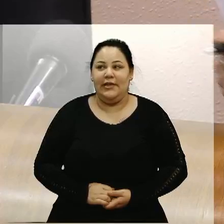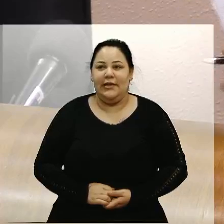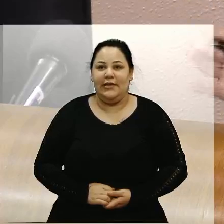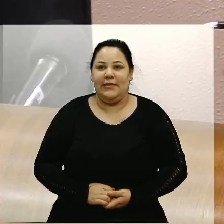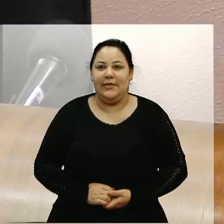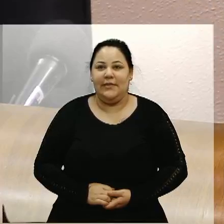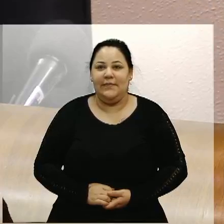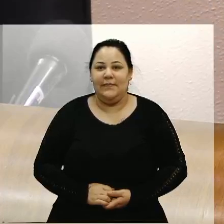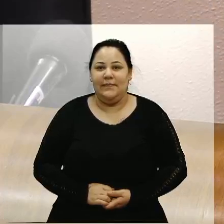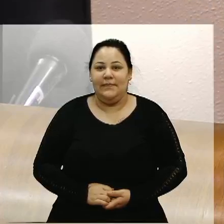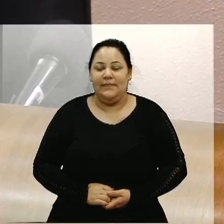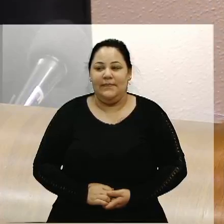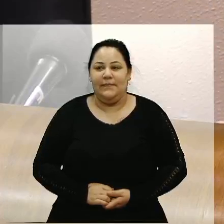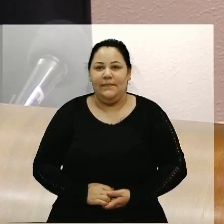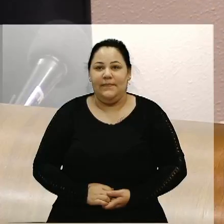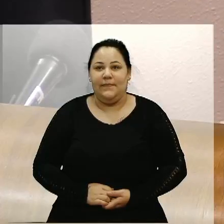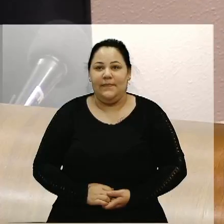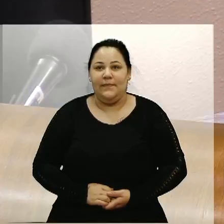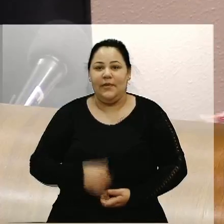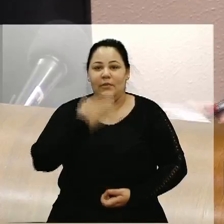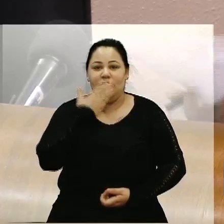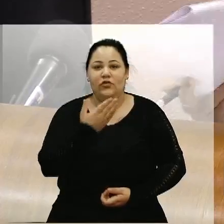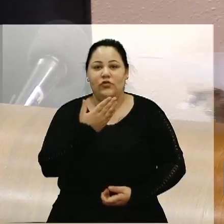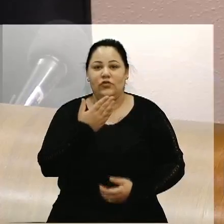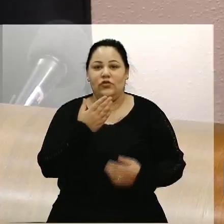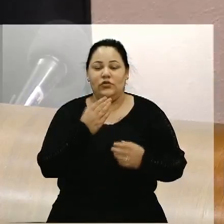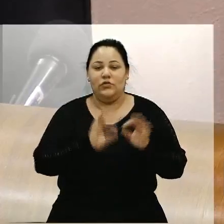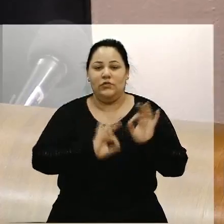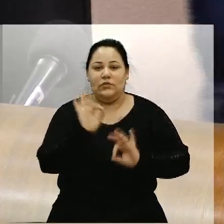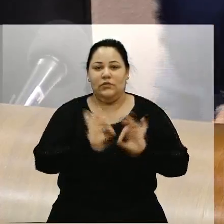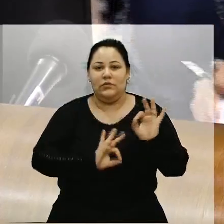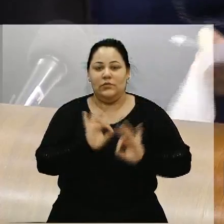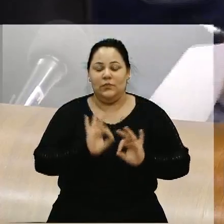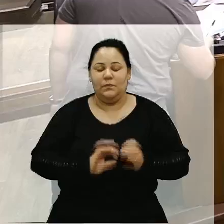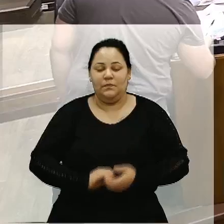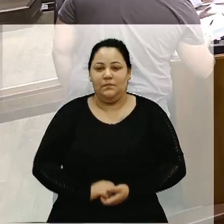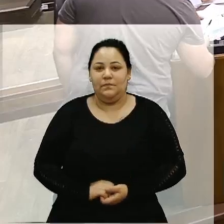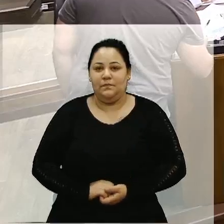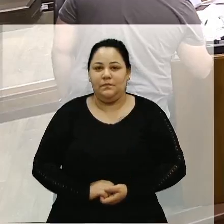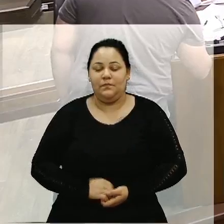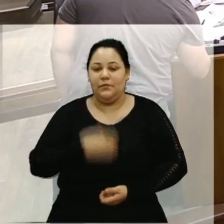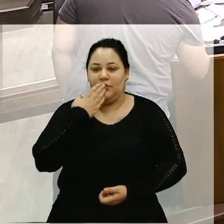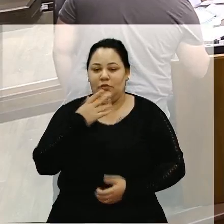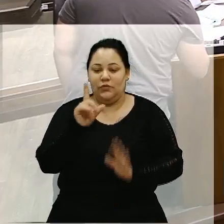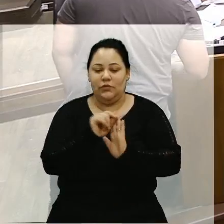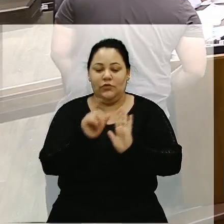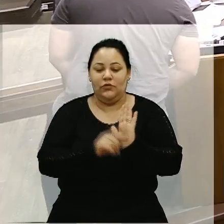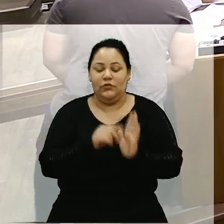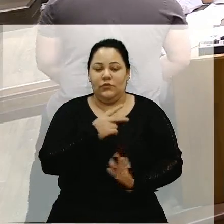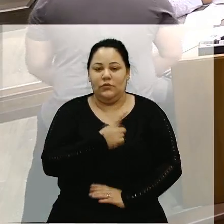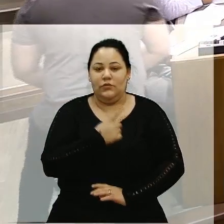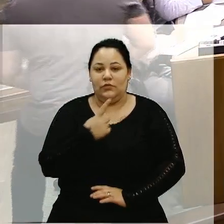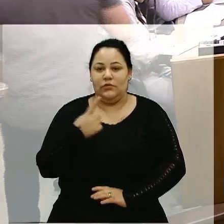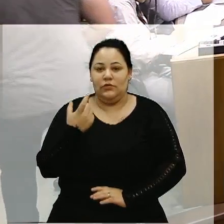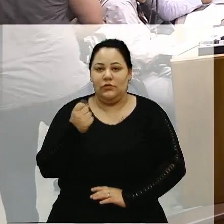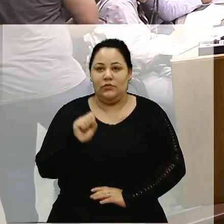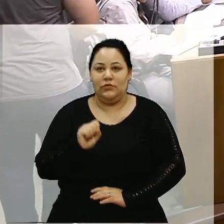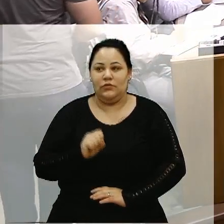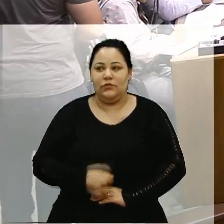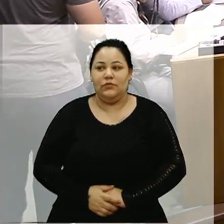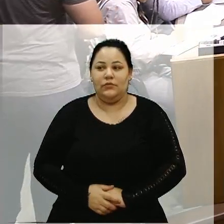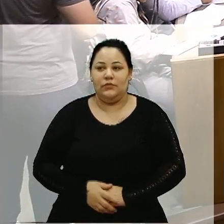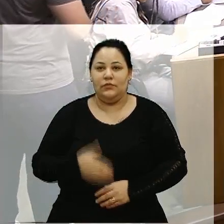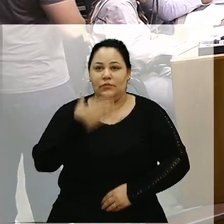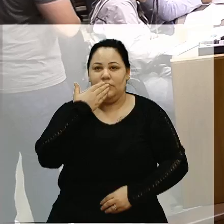senhora Presidente uma questão de ordem pois não Vereador Camil invocando o artigo 118 para inversão de pauta